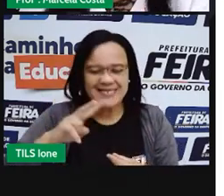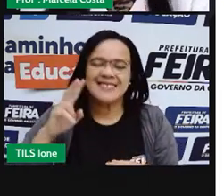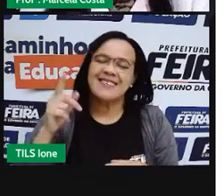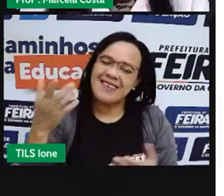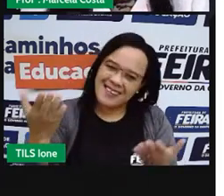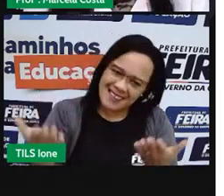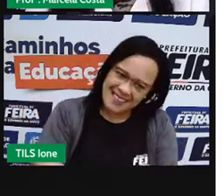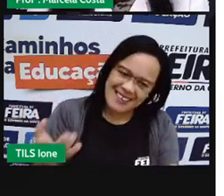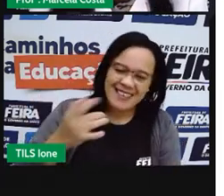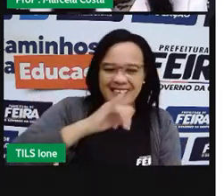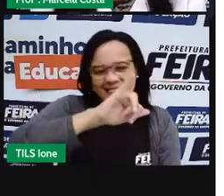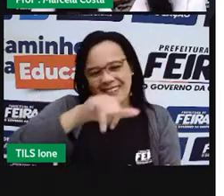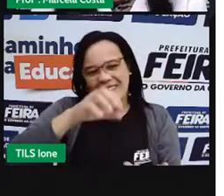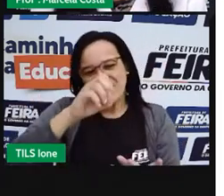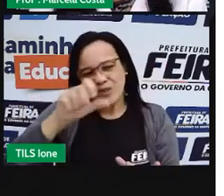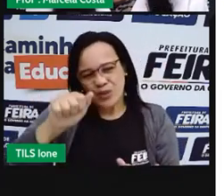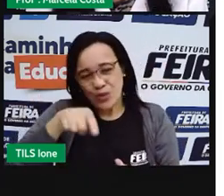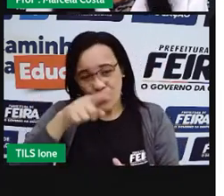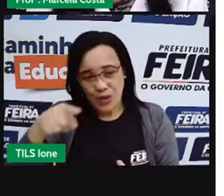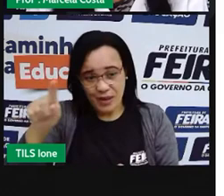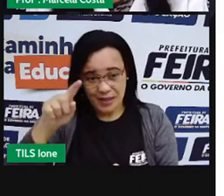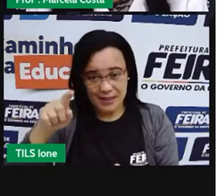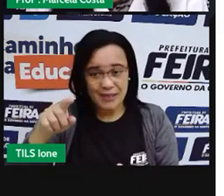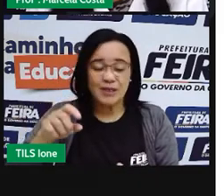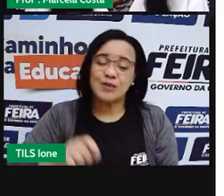João e Maria.